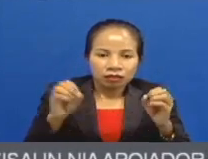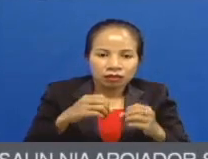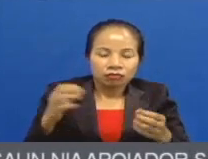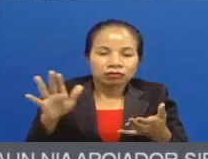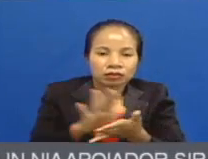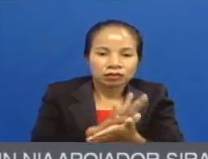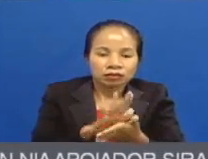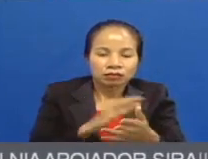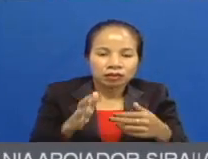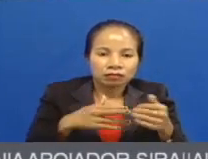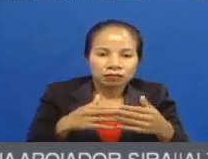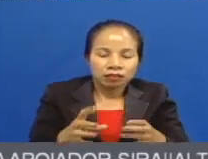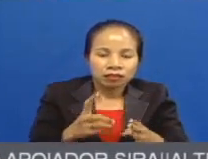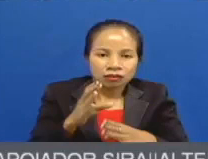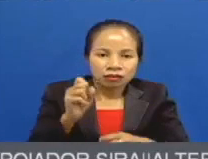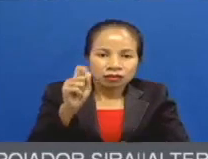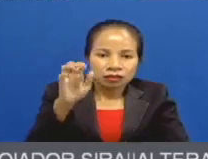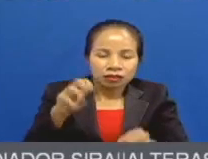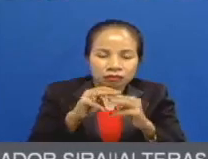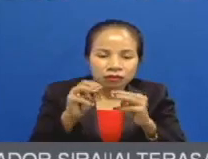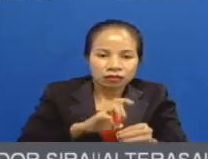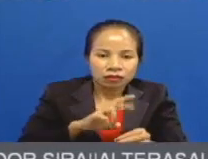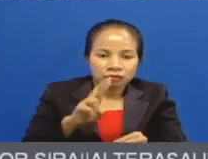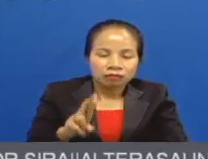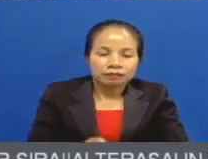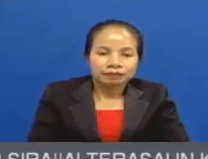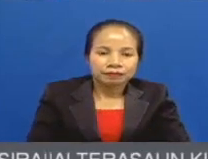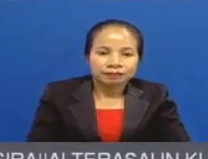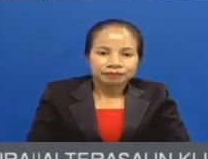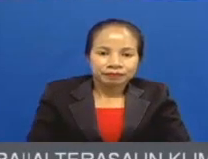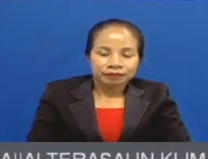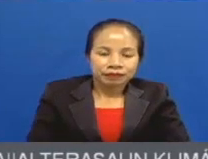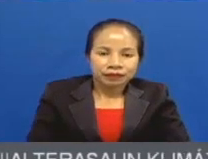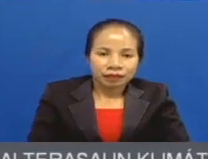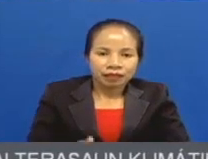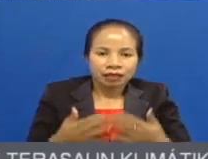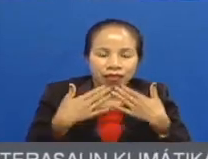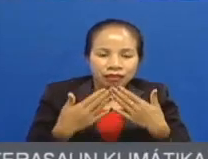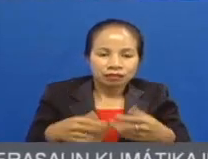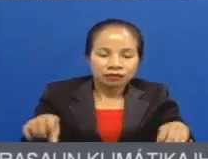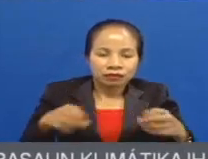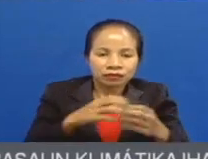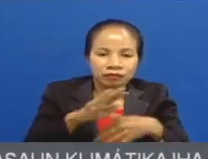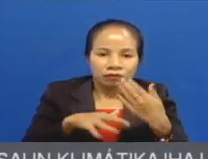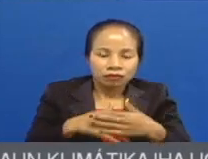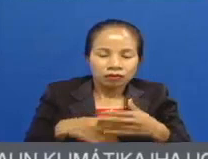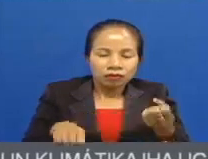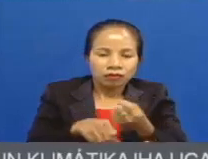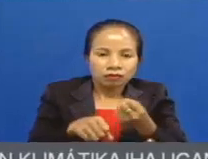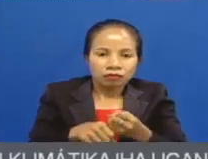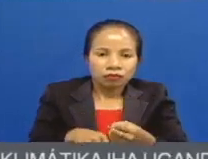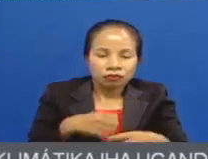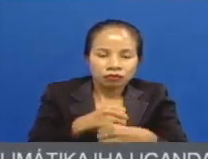bye bye. Diretor está em município Hermera, Eduardo Casmiro, agradece a instituição Roto e a contribuição